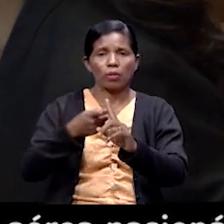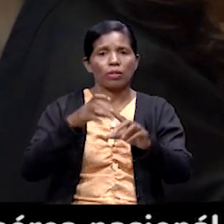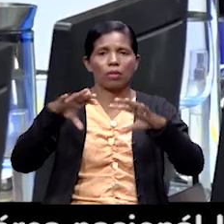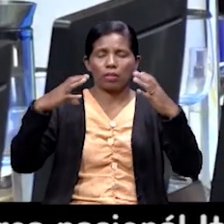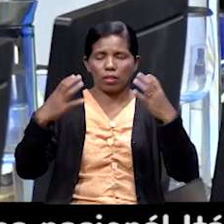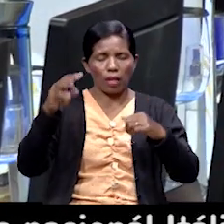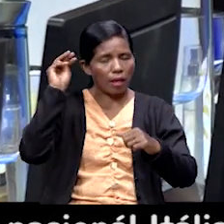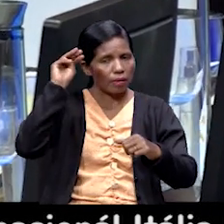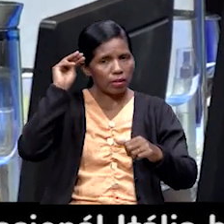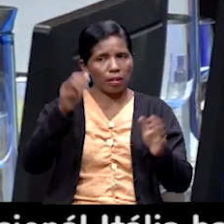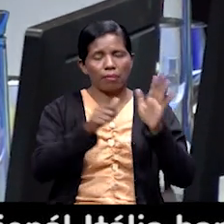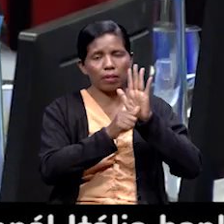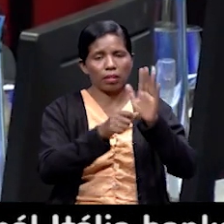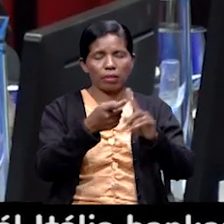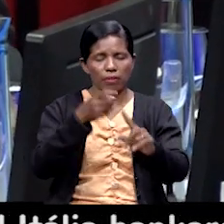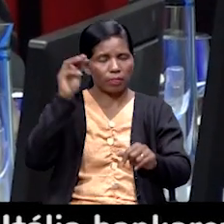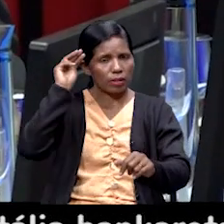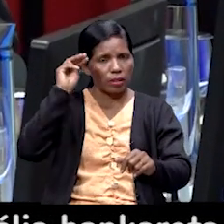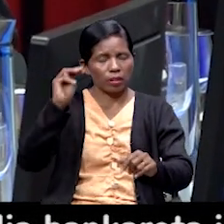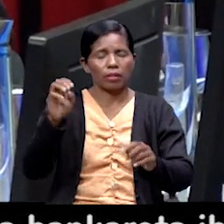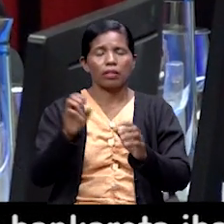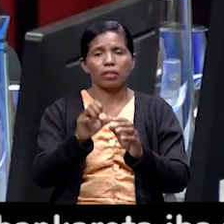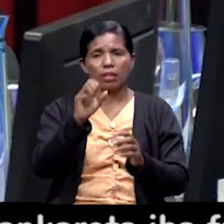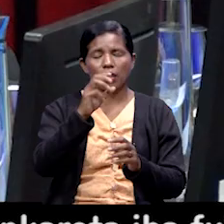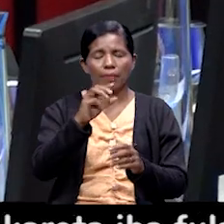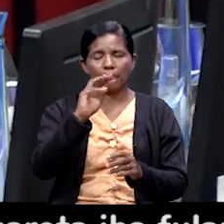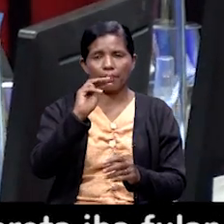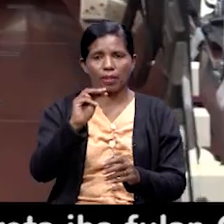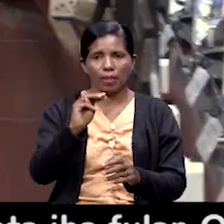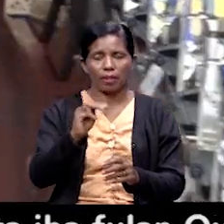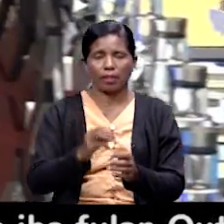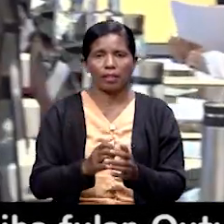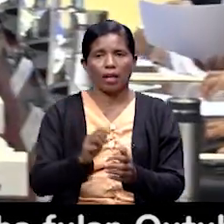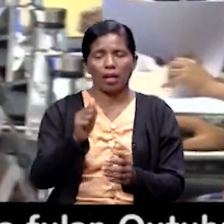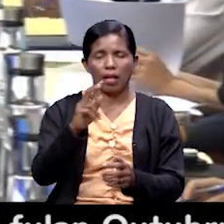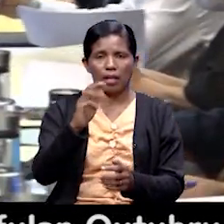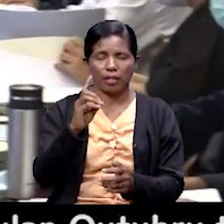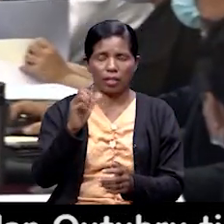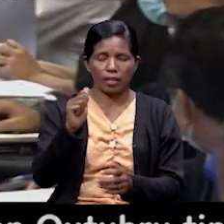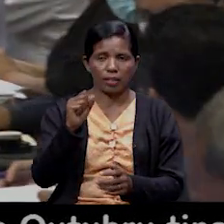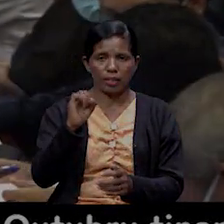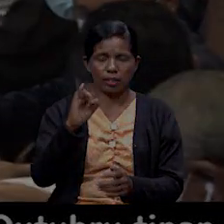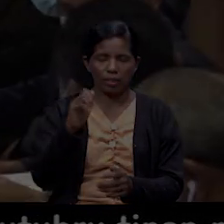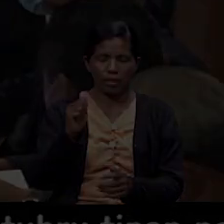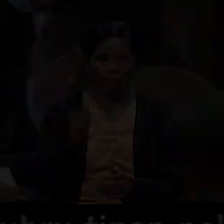né? Apresenta Rússia Ministra Negócios Estrangeiros na cooperação Adalziza Magno. Agostinho da Costa, Ferri Soares, GMN.